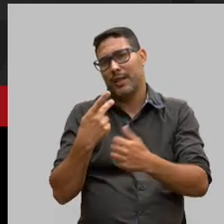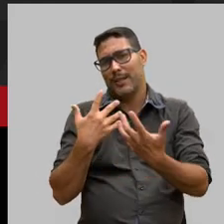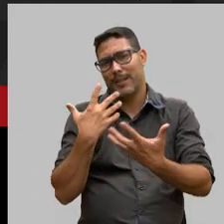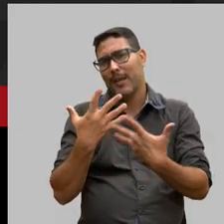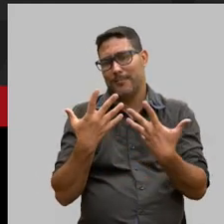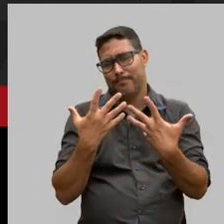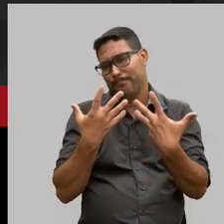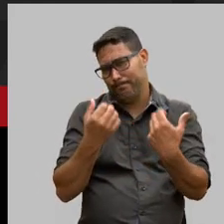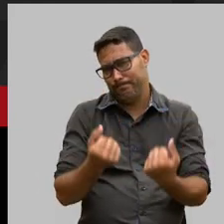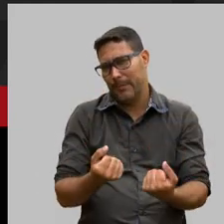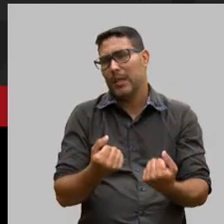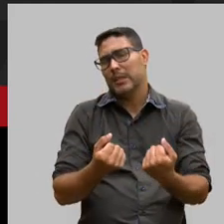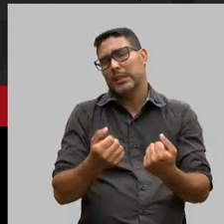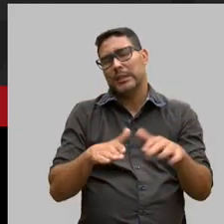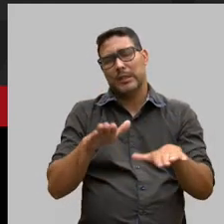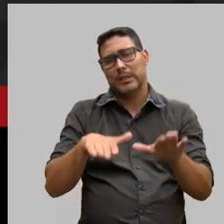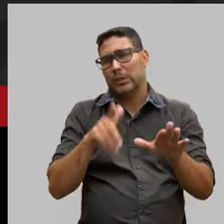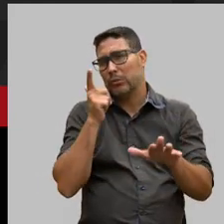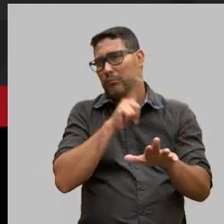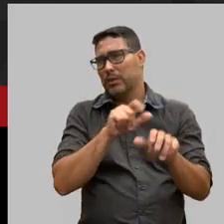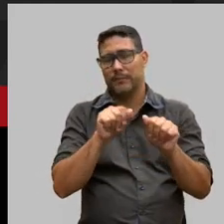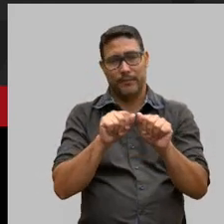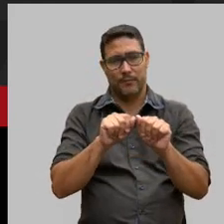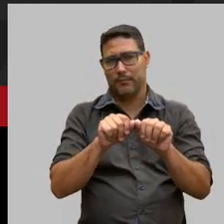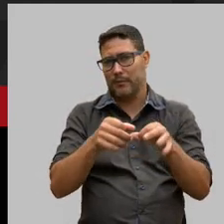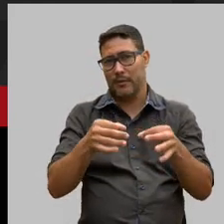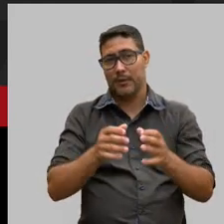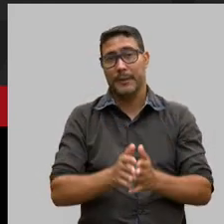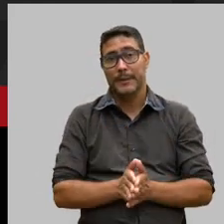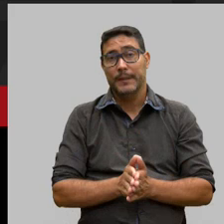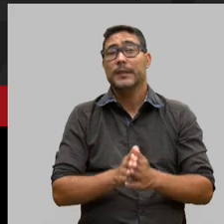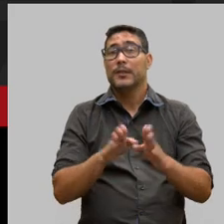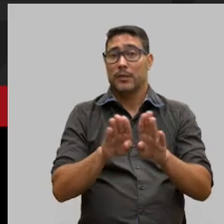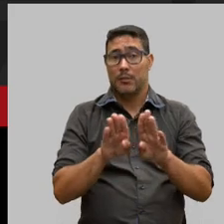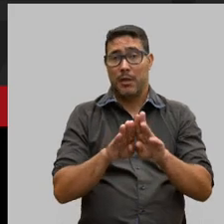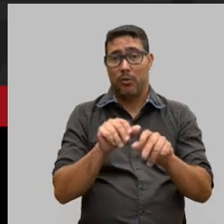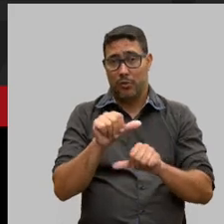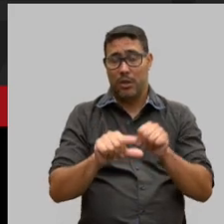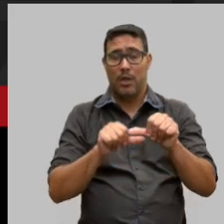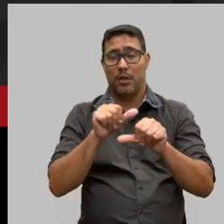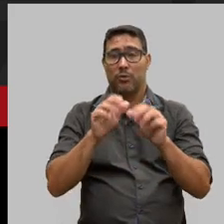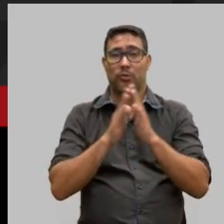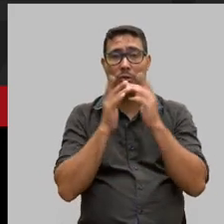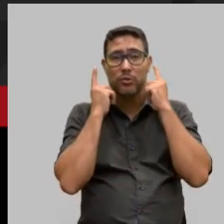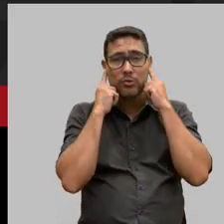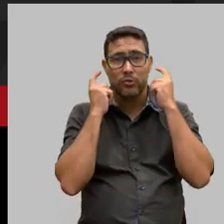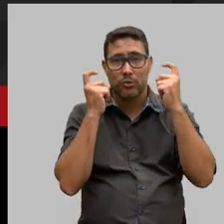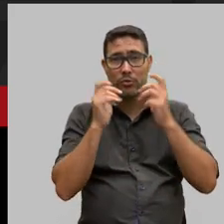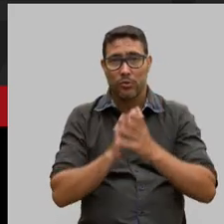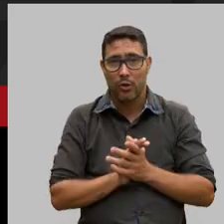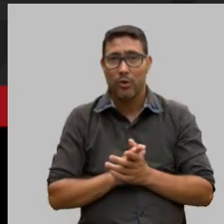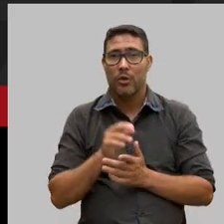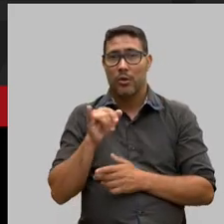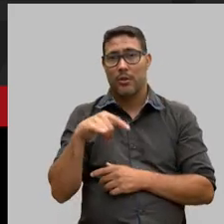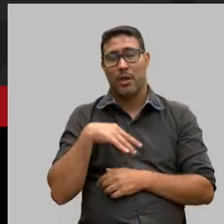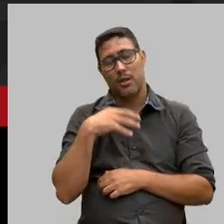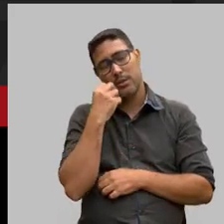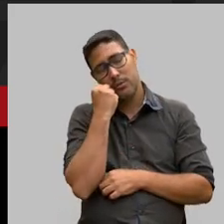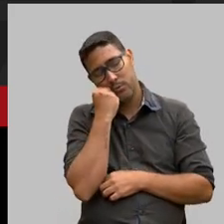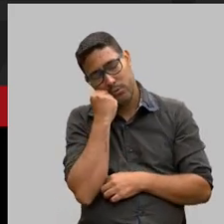pro Sucesso desse atendimento a questão das alterações de sono se o paciente chega se ele não dormiu bem à